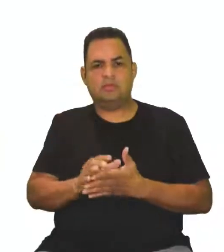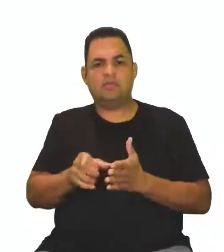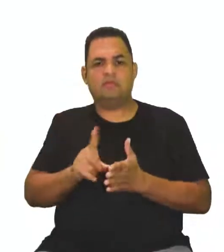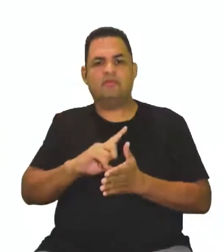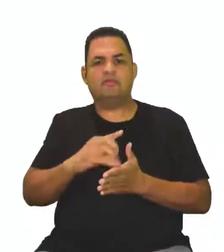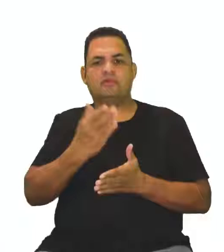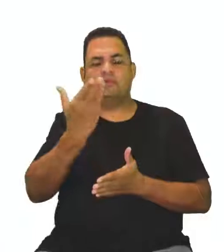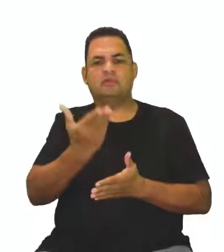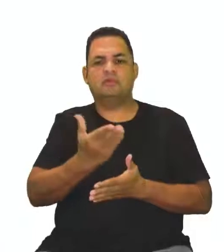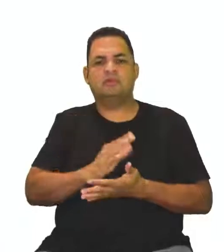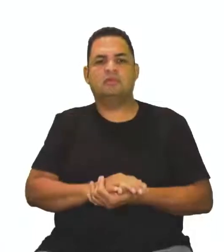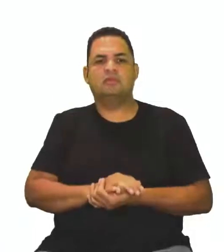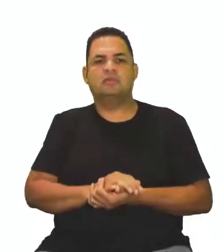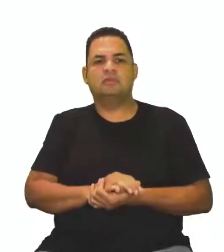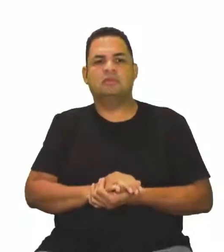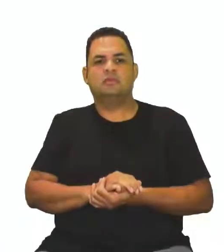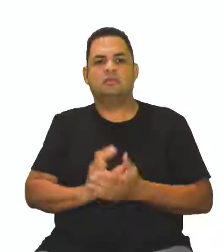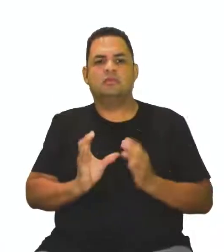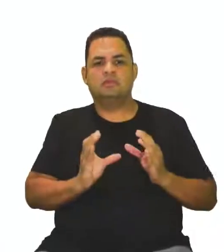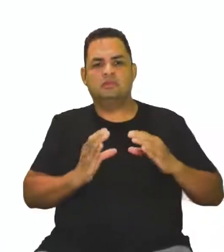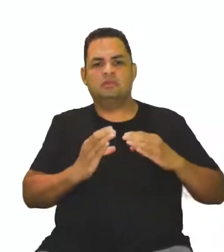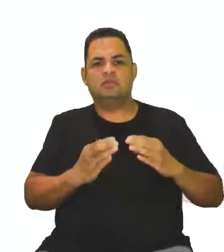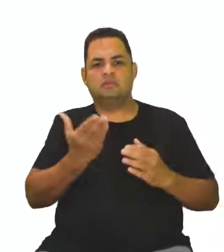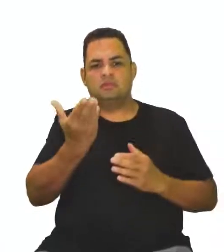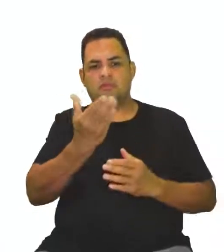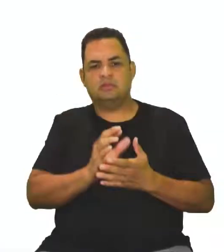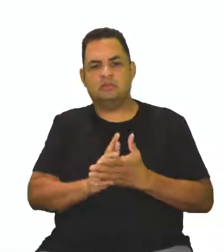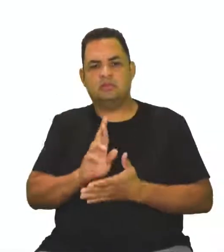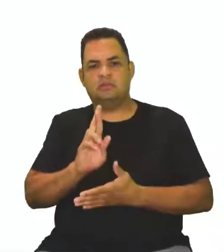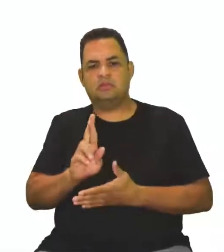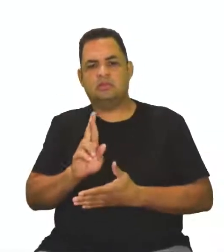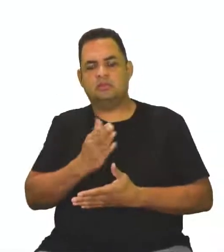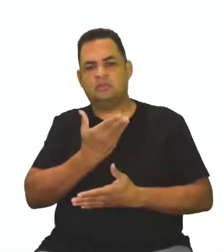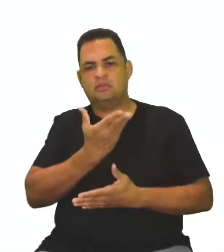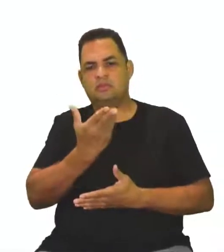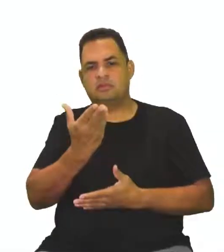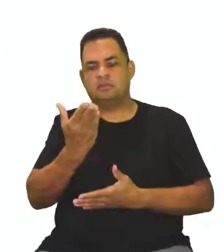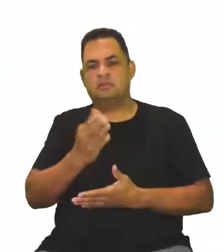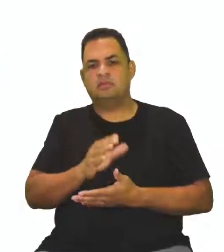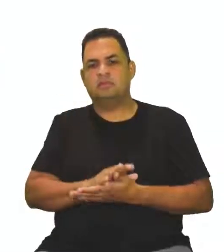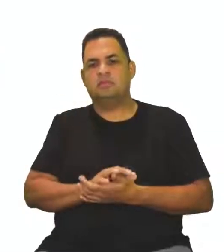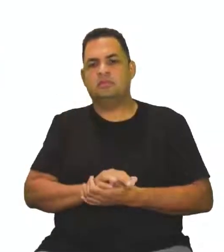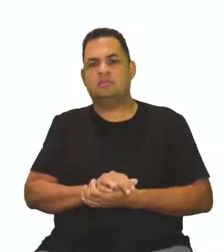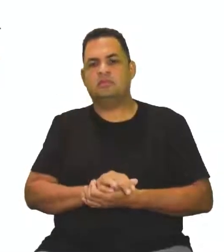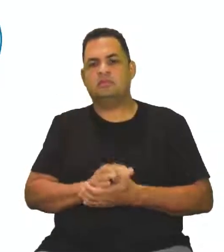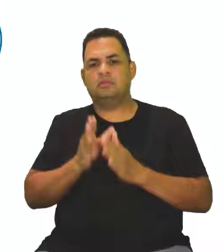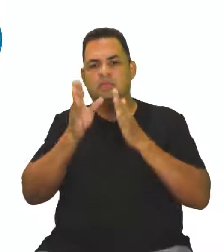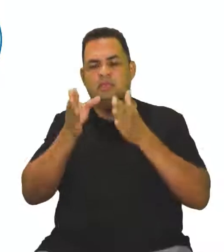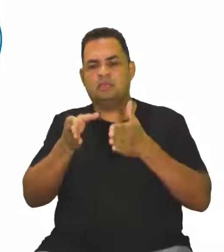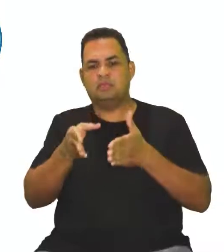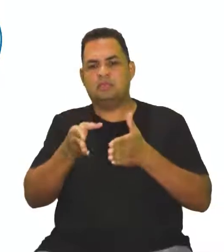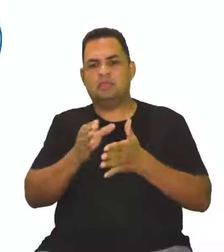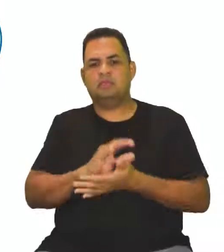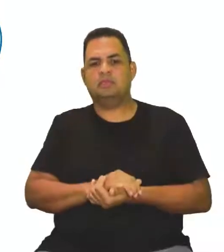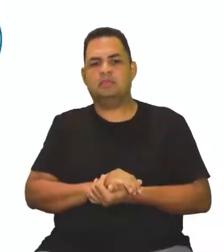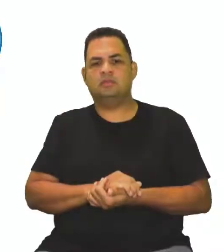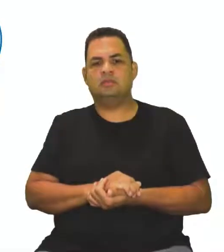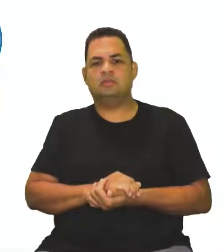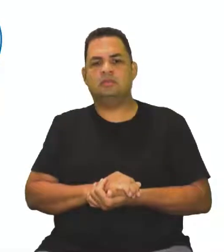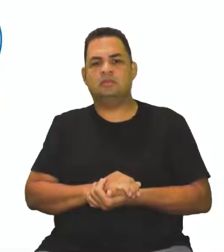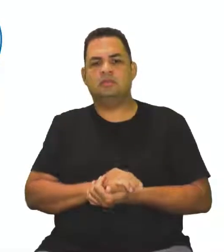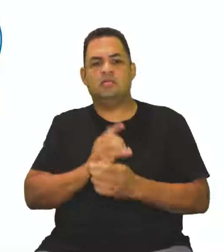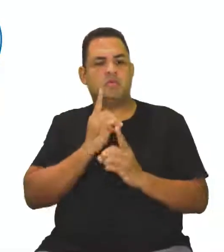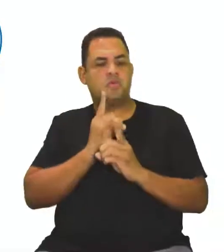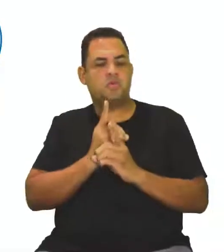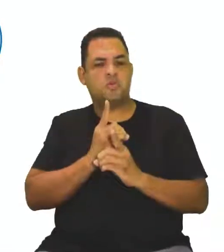verem, esse circuito aqui, ó, esse resistor que veio daqui, foi paralelo, certo? Então, se eu acho a